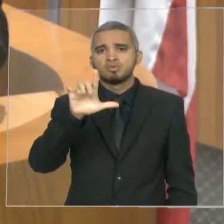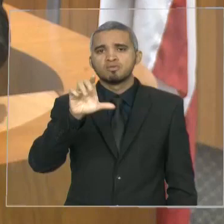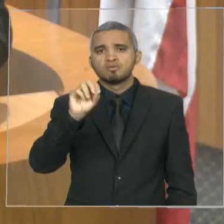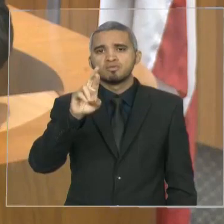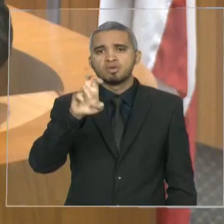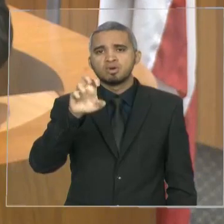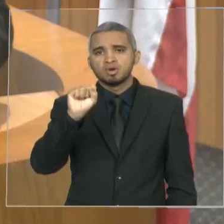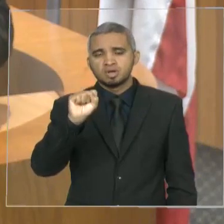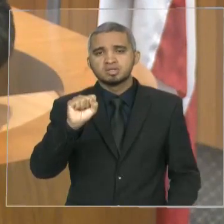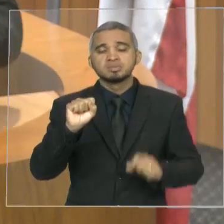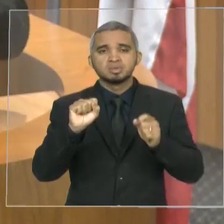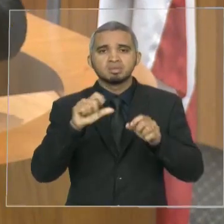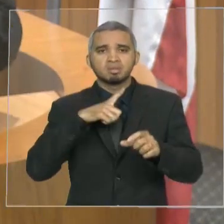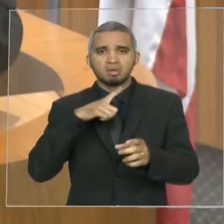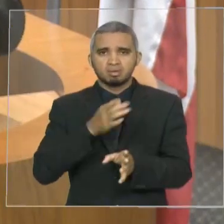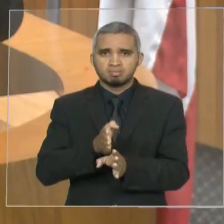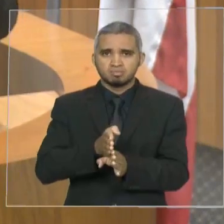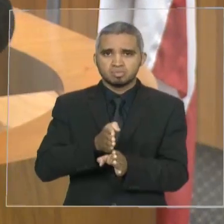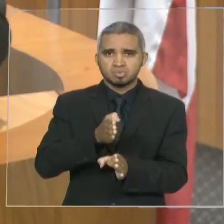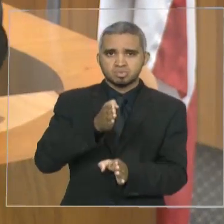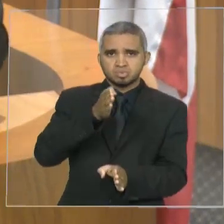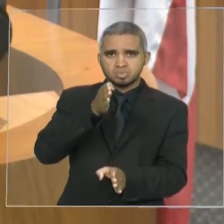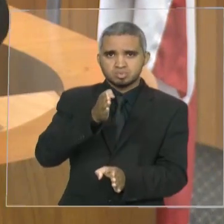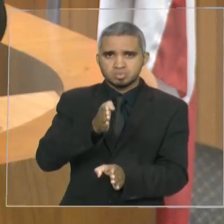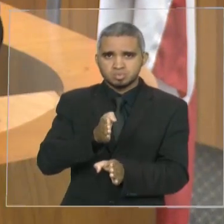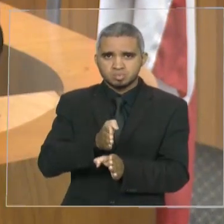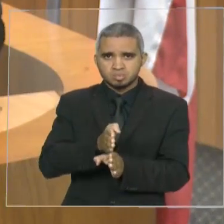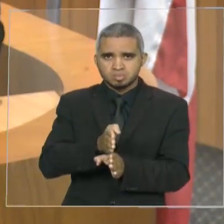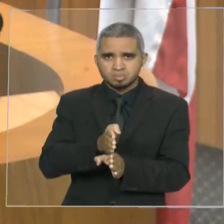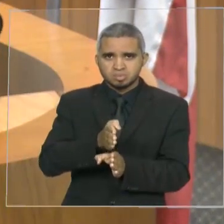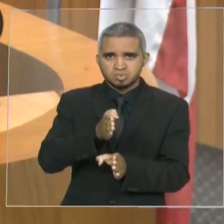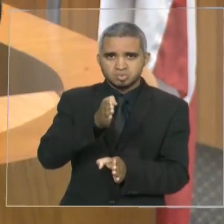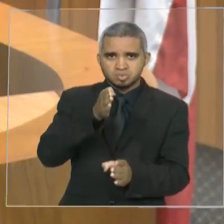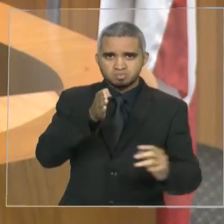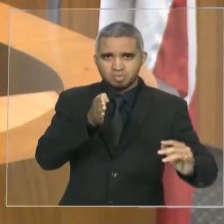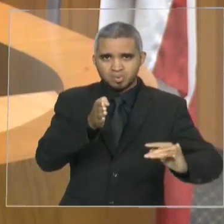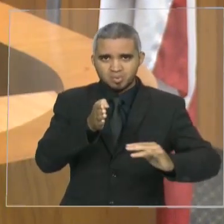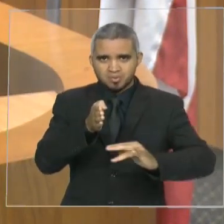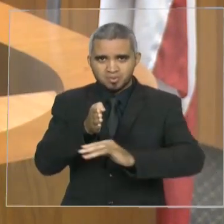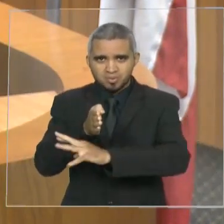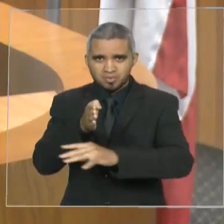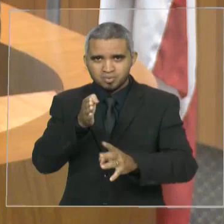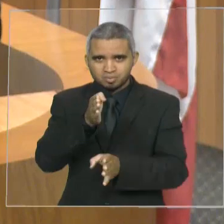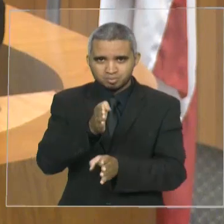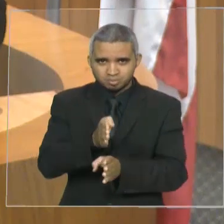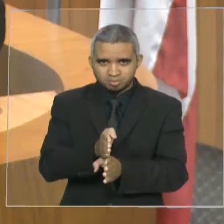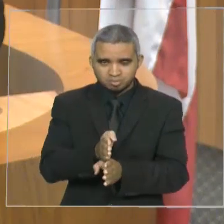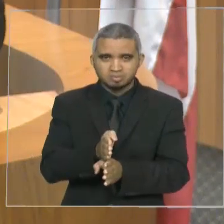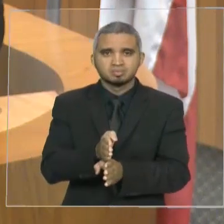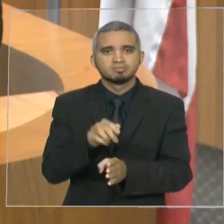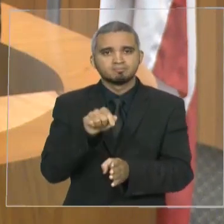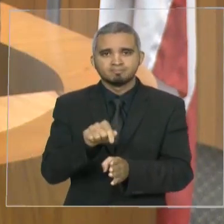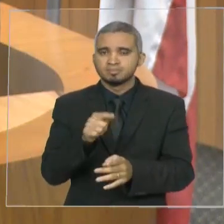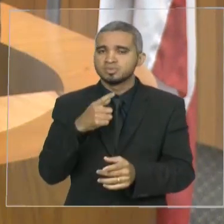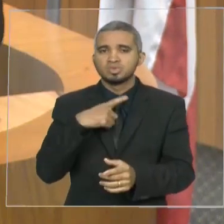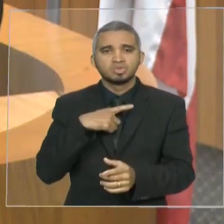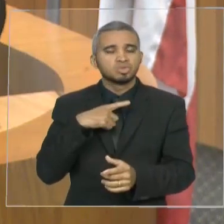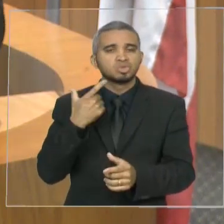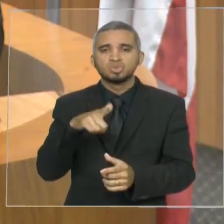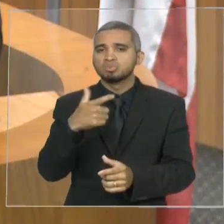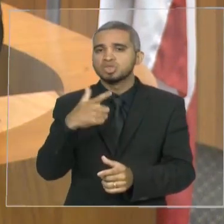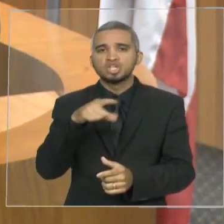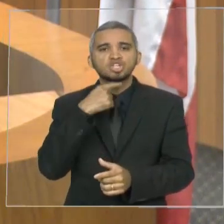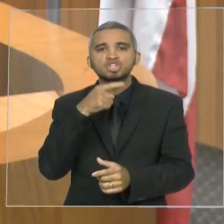oficial a respeito da situação que a barragem se encontra. E, para surpresa nossa, deputado Vinícius, até